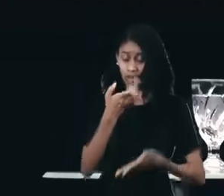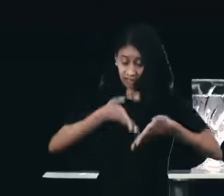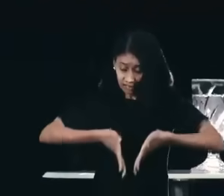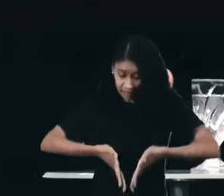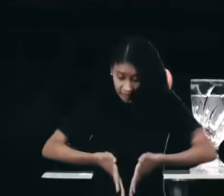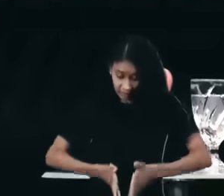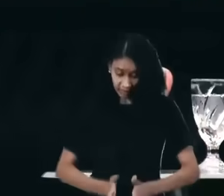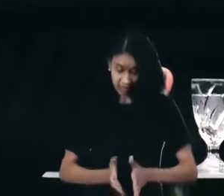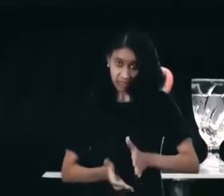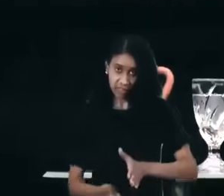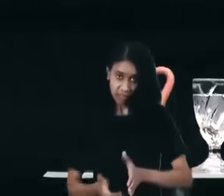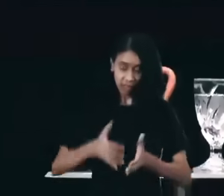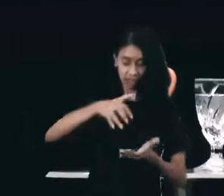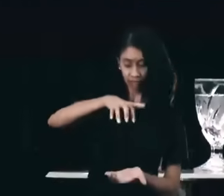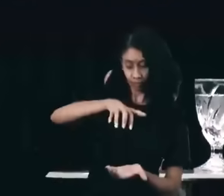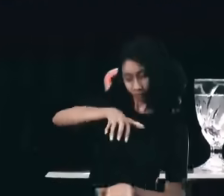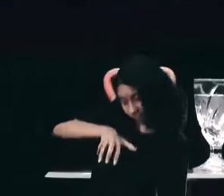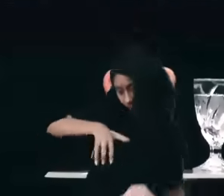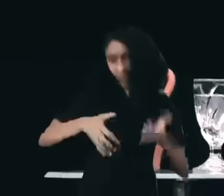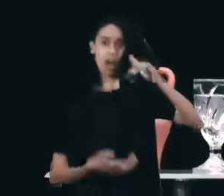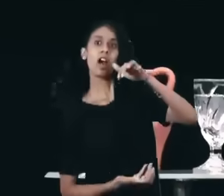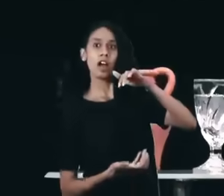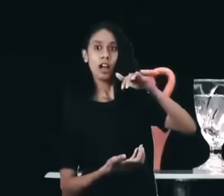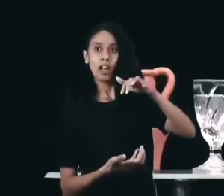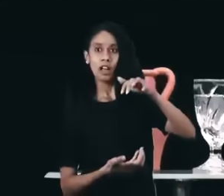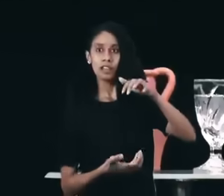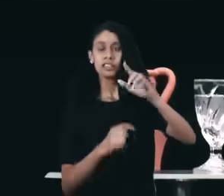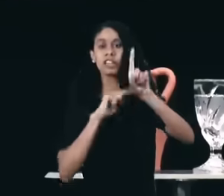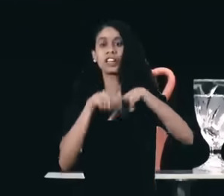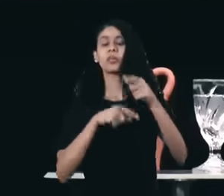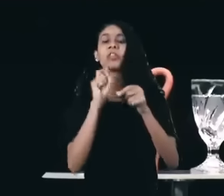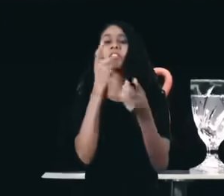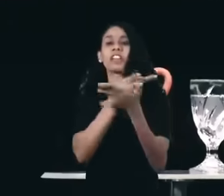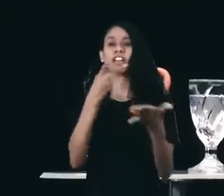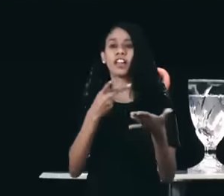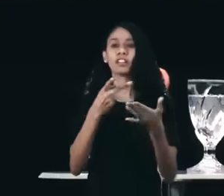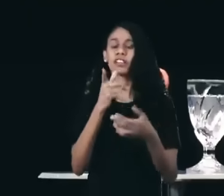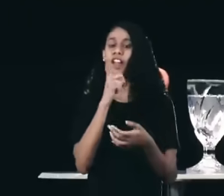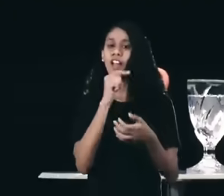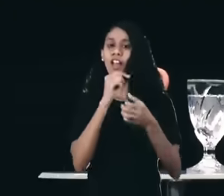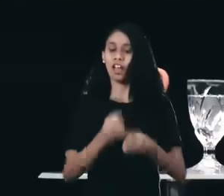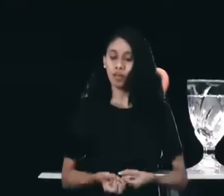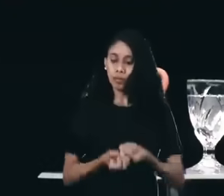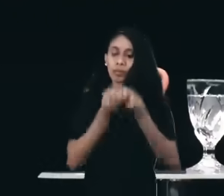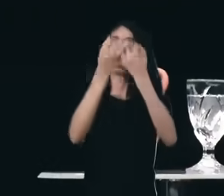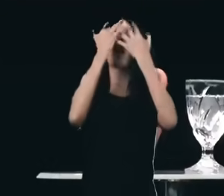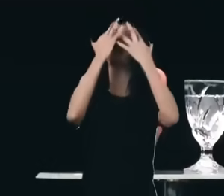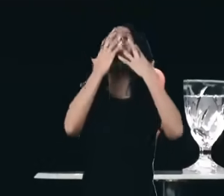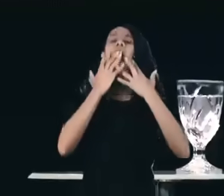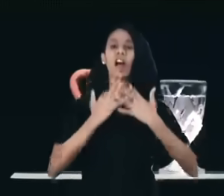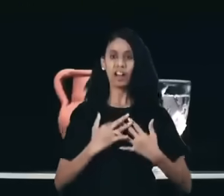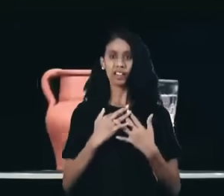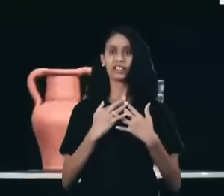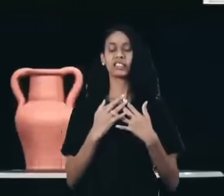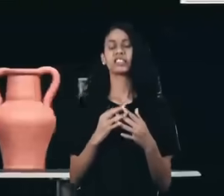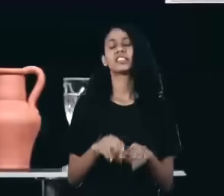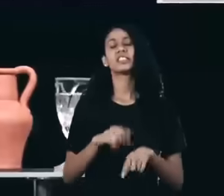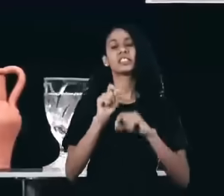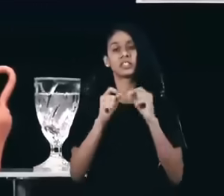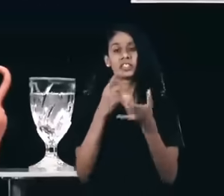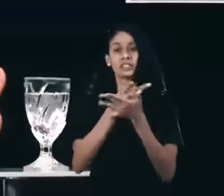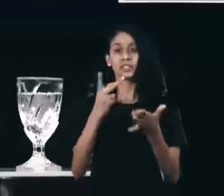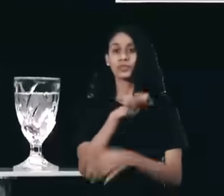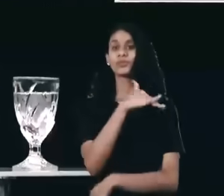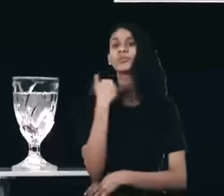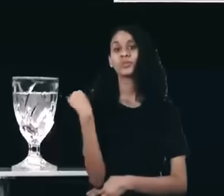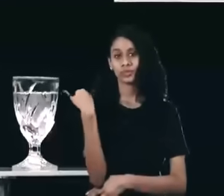da posição e terminou, né, ingerindo aquilo que não deveria ingerir e, infelizmente, veio